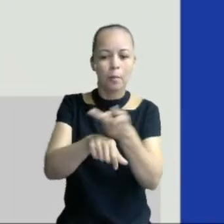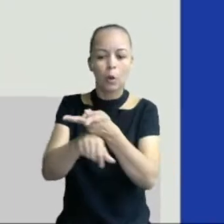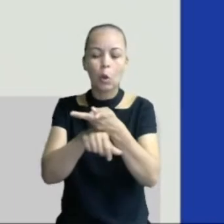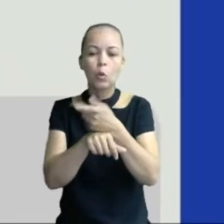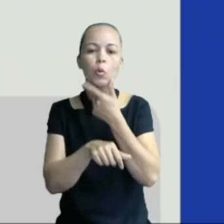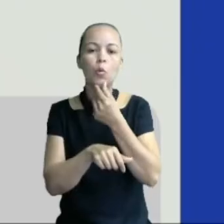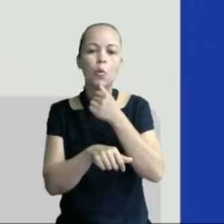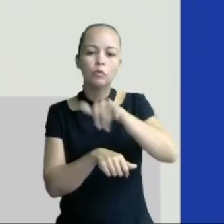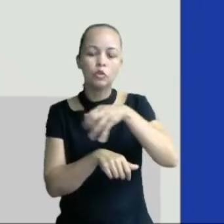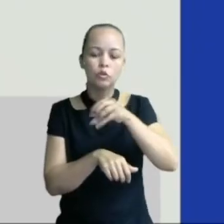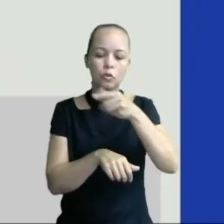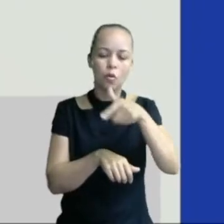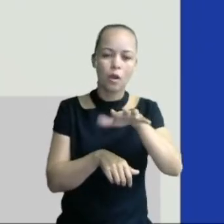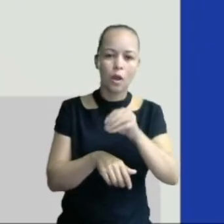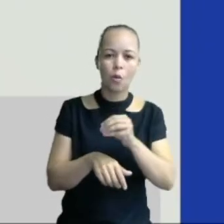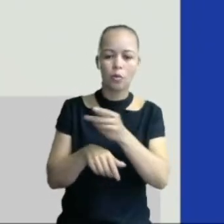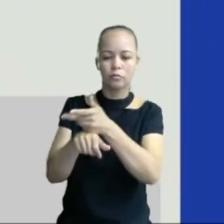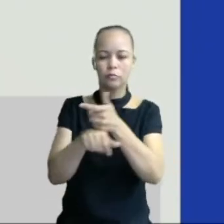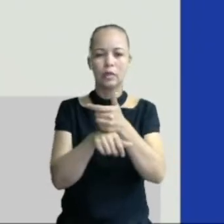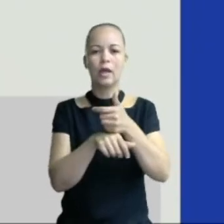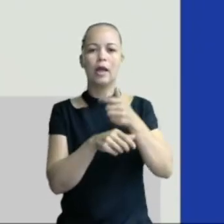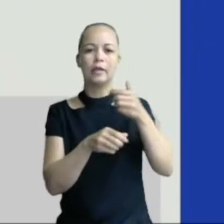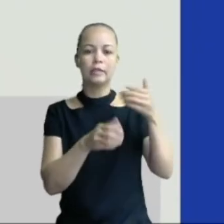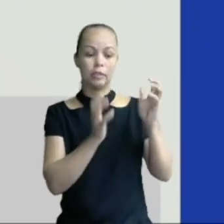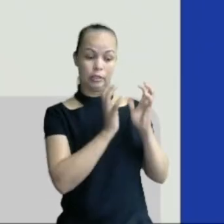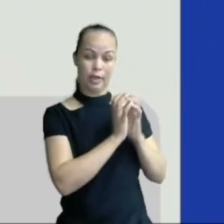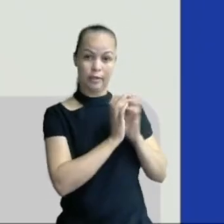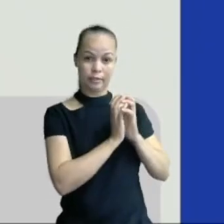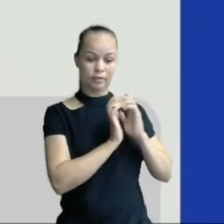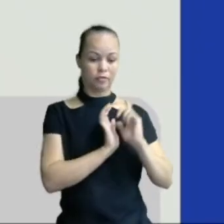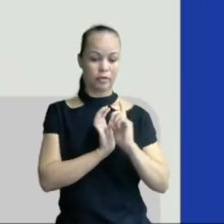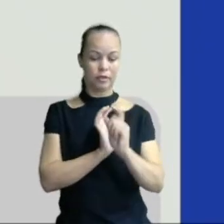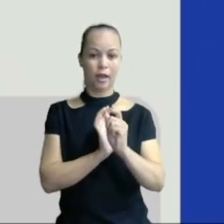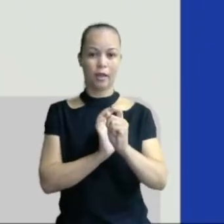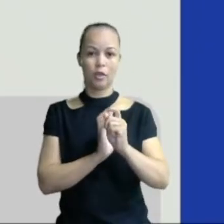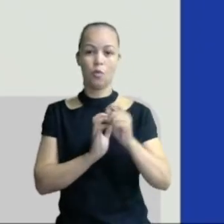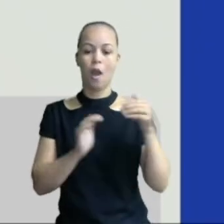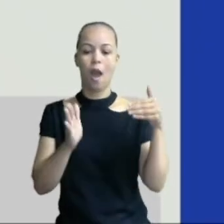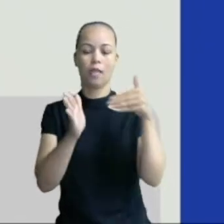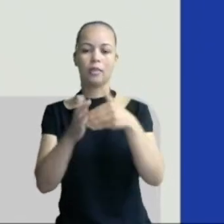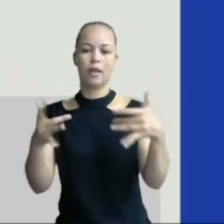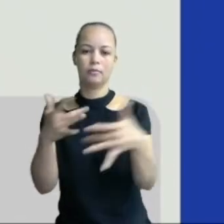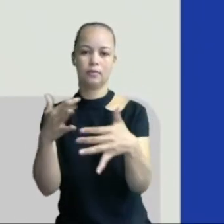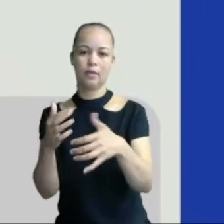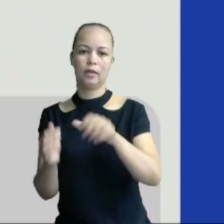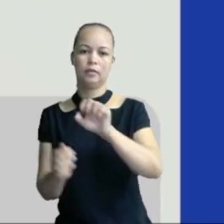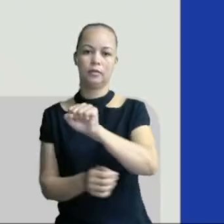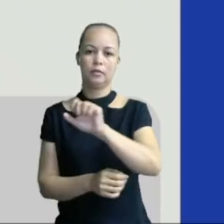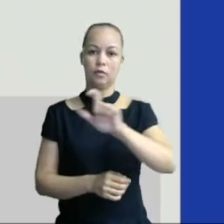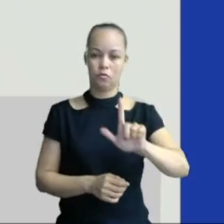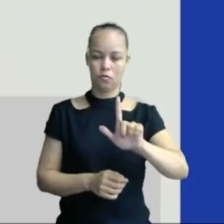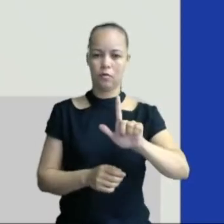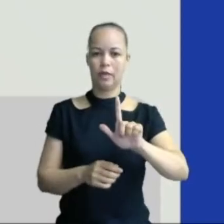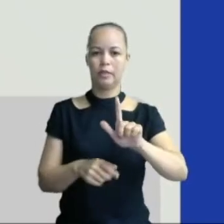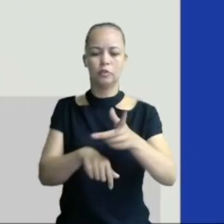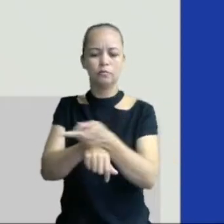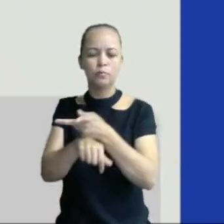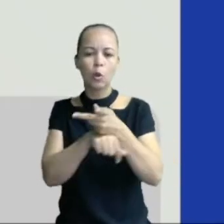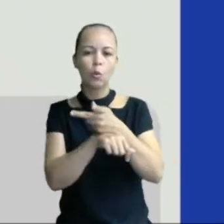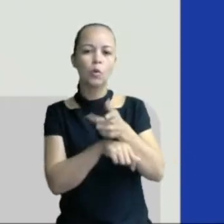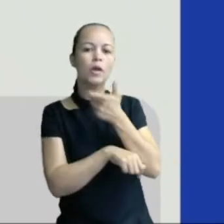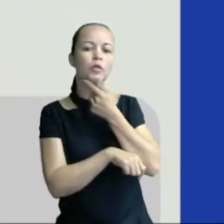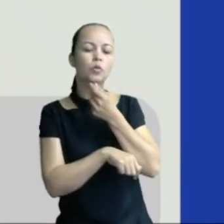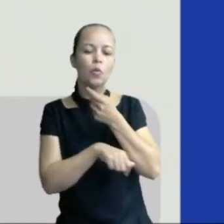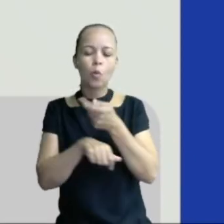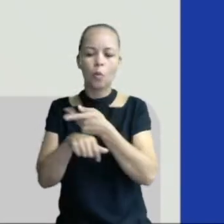Recife, eles ingressaram por São Lourenço da Mata, em busca de Vieira, que procurou fugir do inimigo,